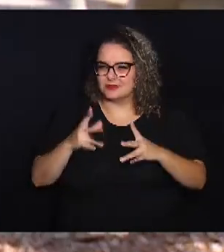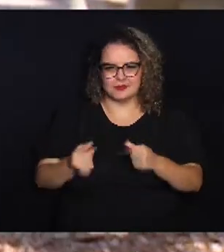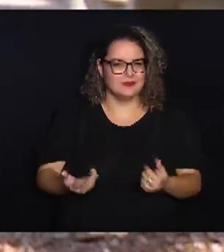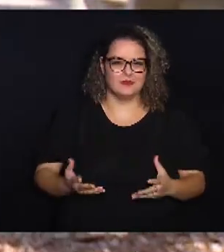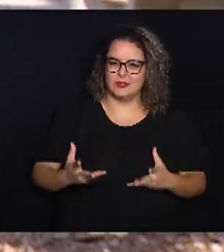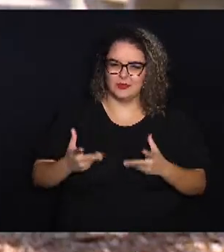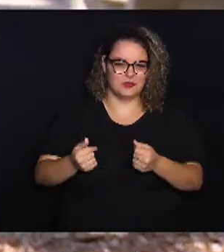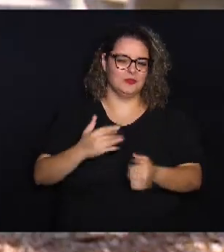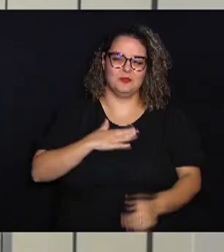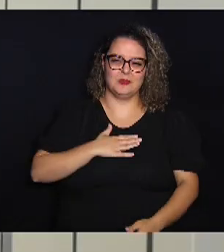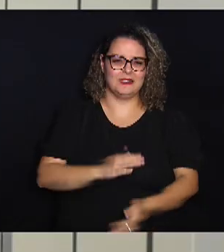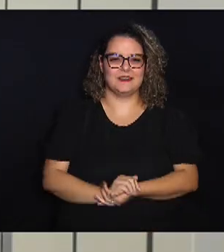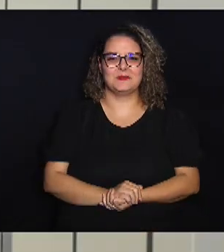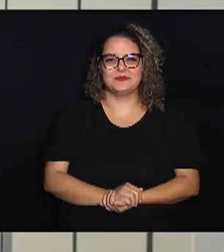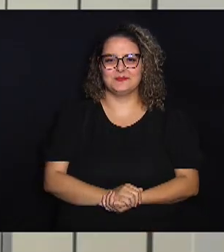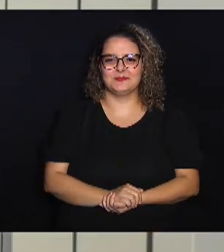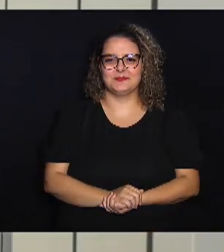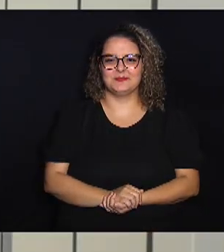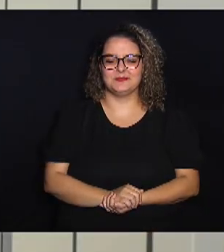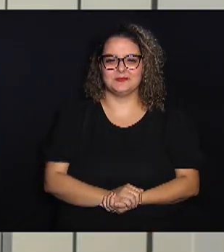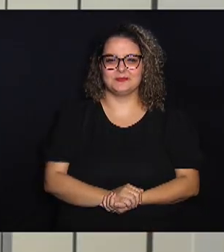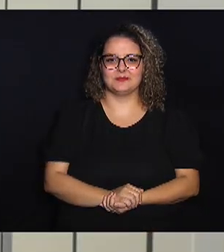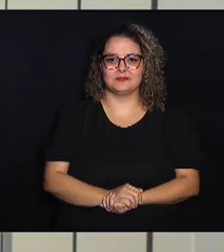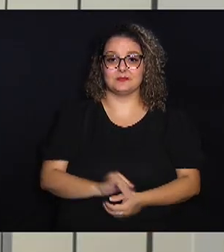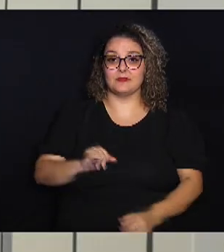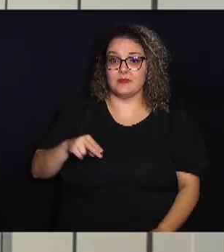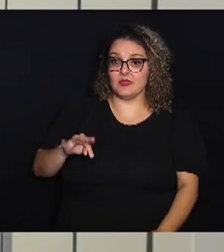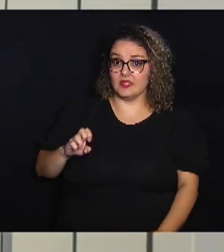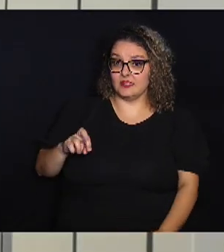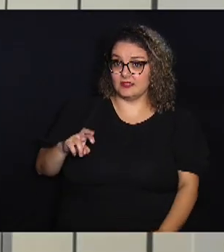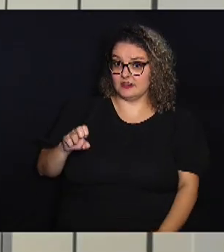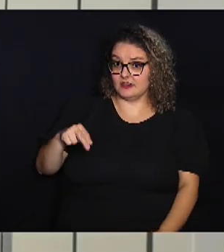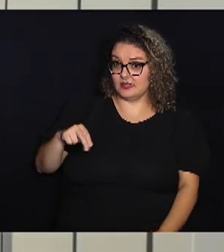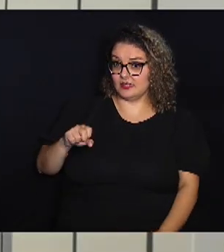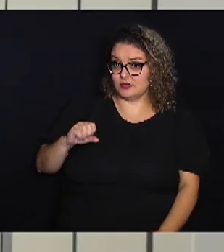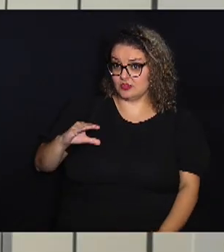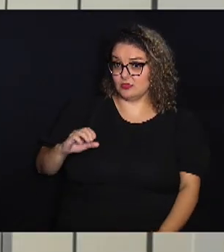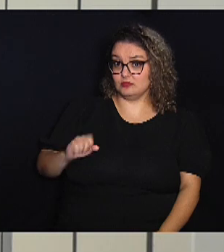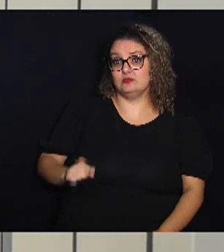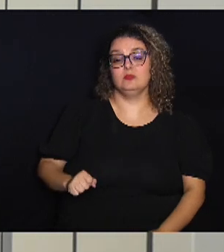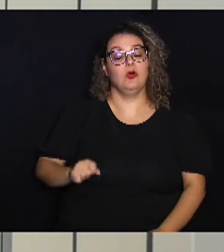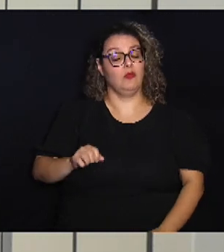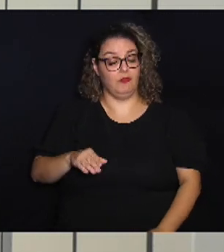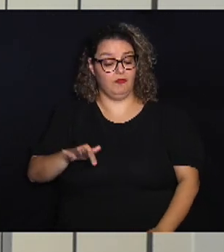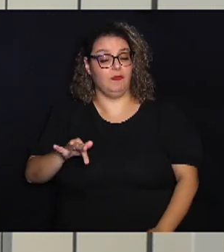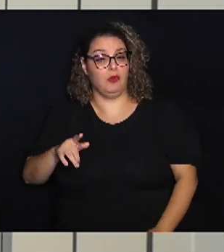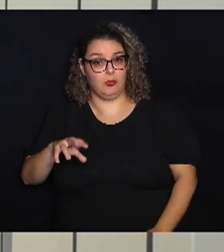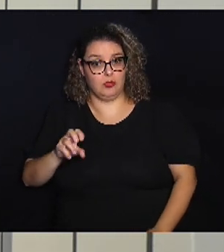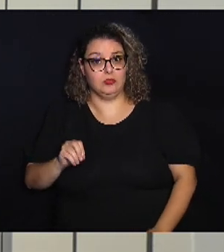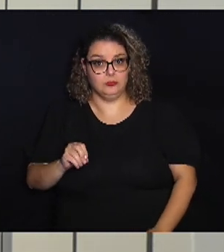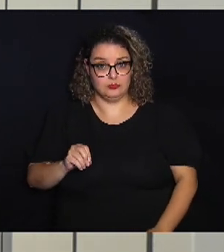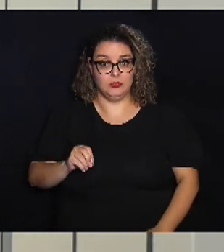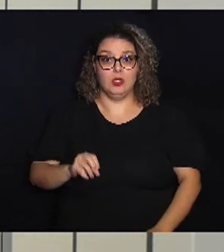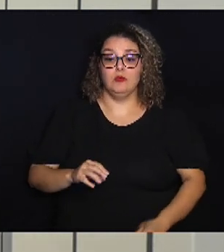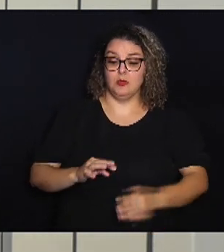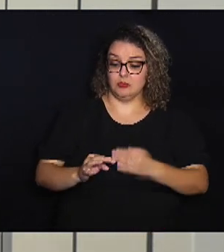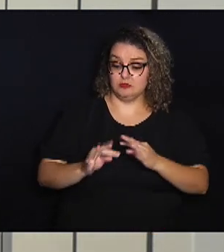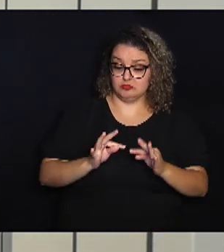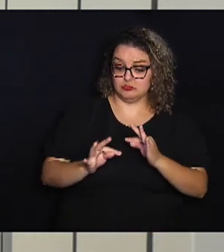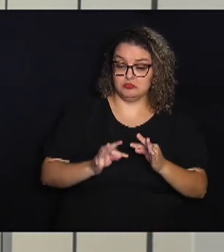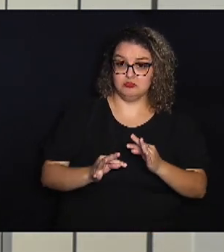tudo para mim. O International Food Tech Forum foi realizado no Instituto de Tecnologia